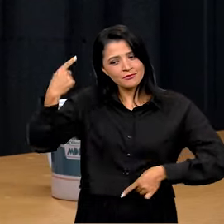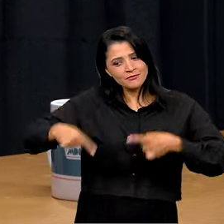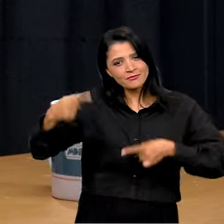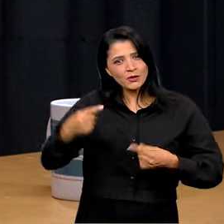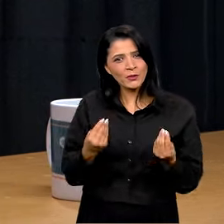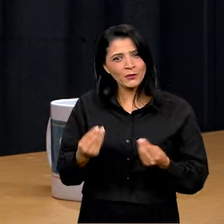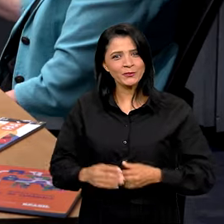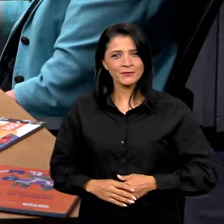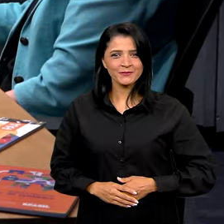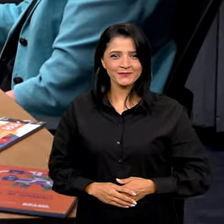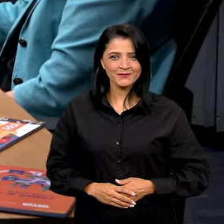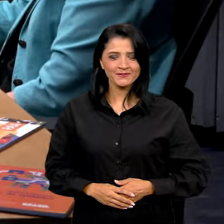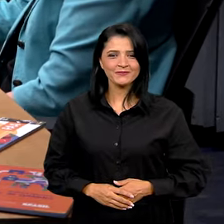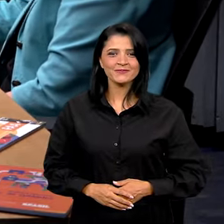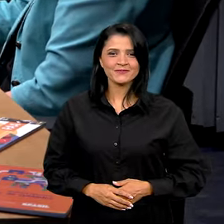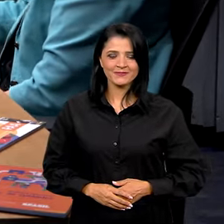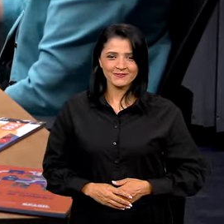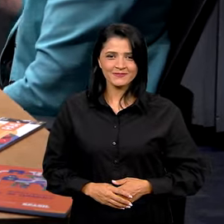dessa